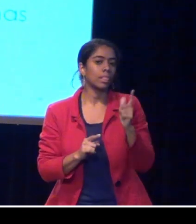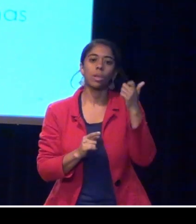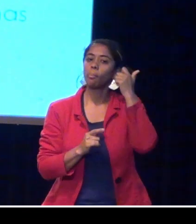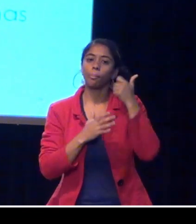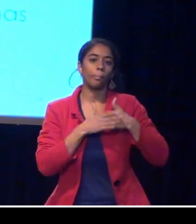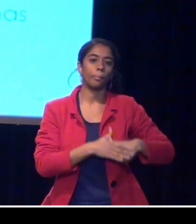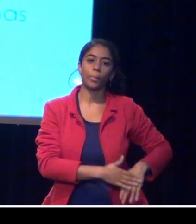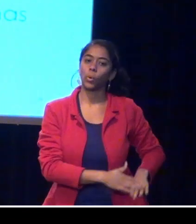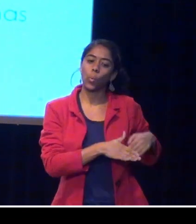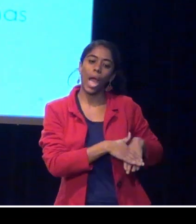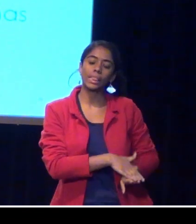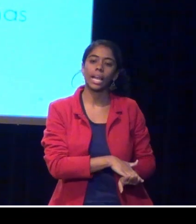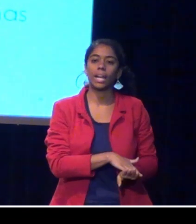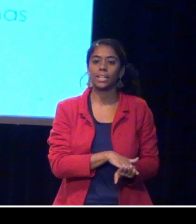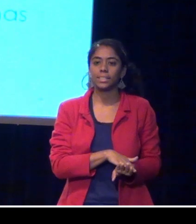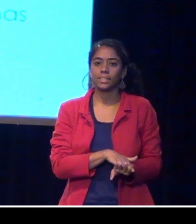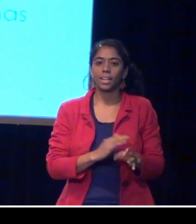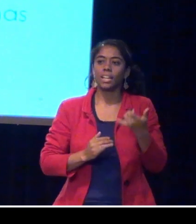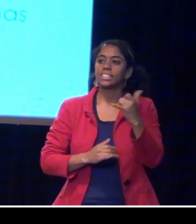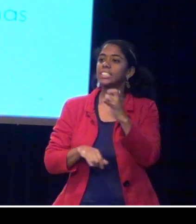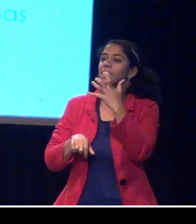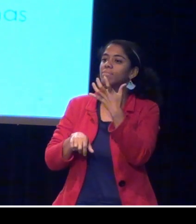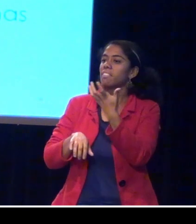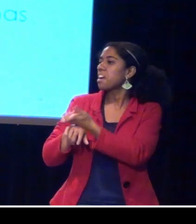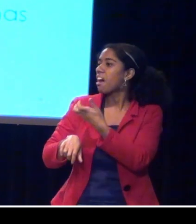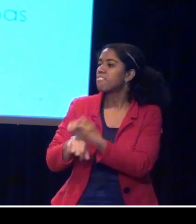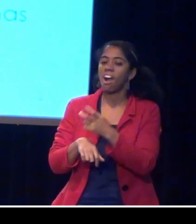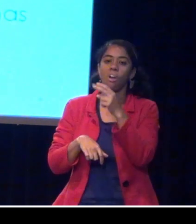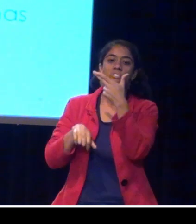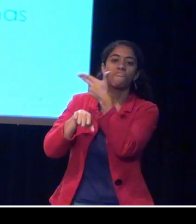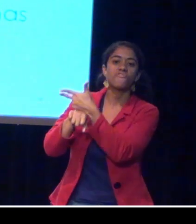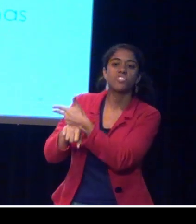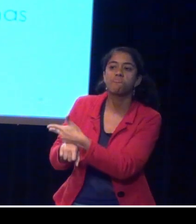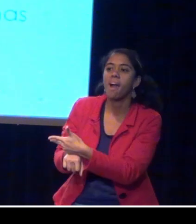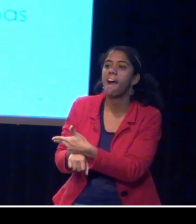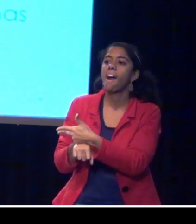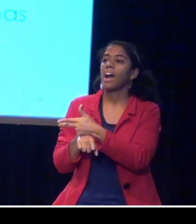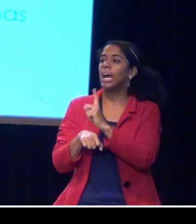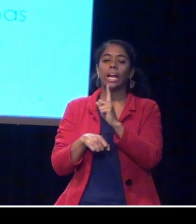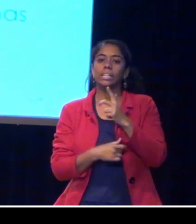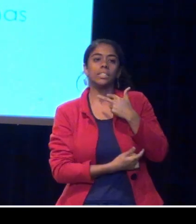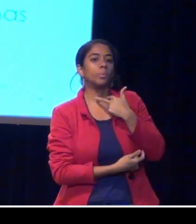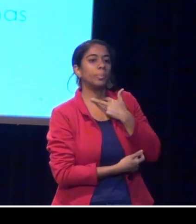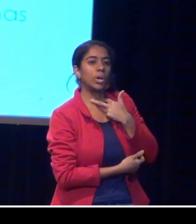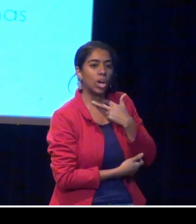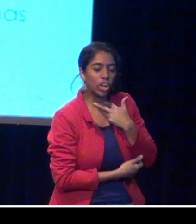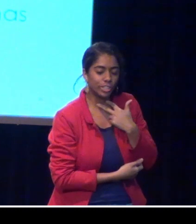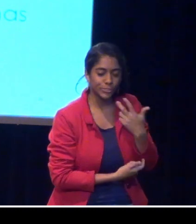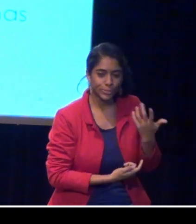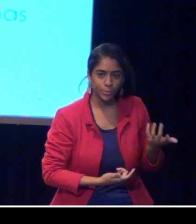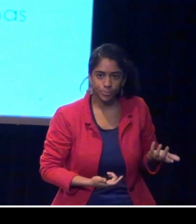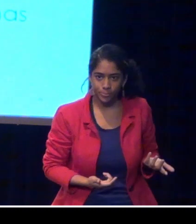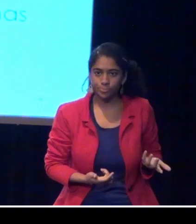tente registrar alguma fala nossa, tente registrar o que está sendo apresentado